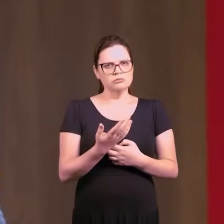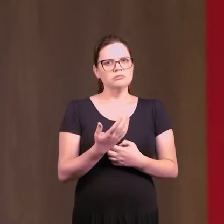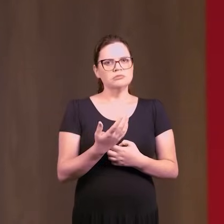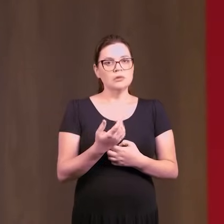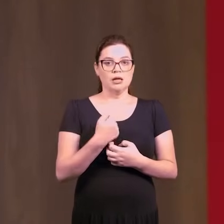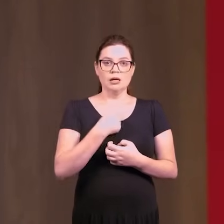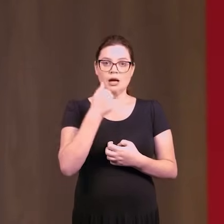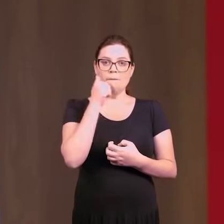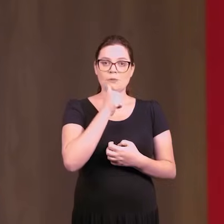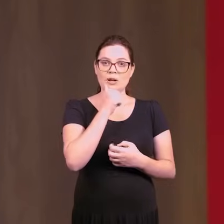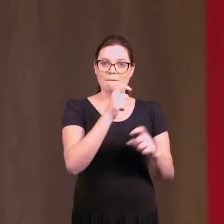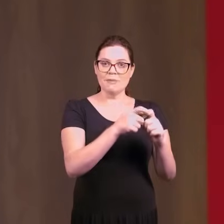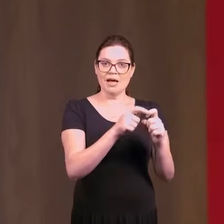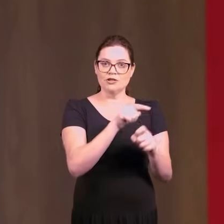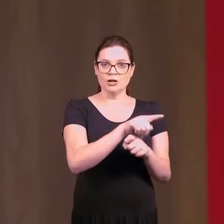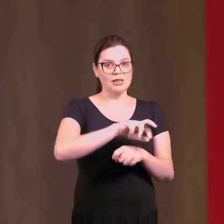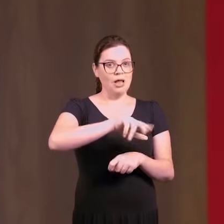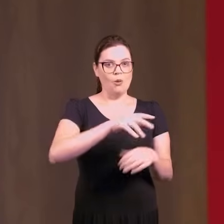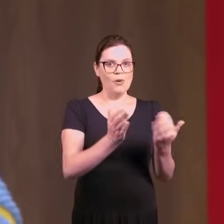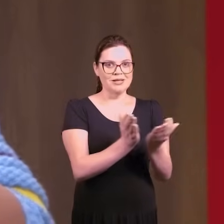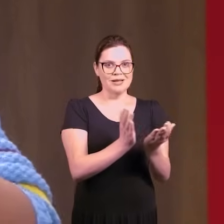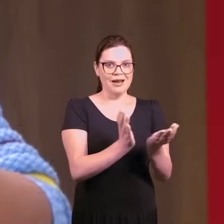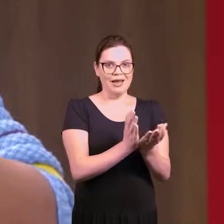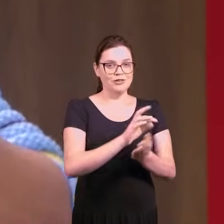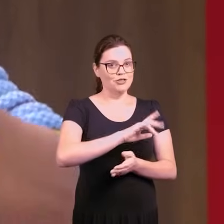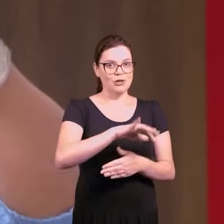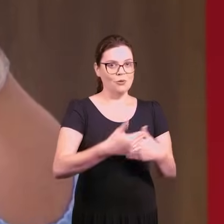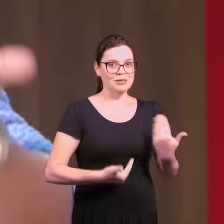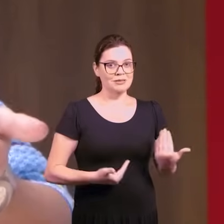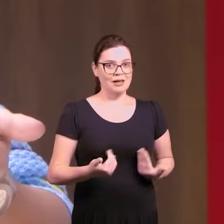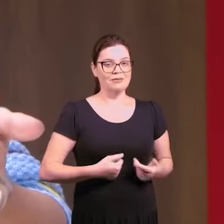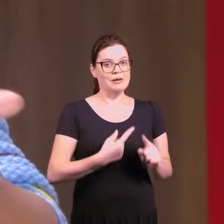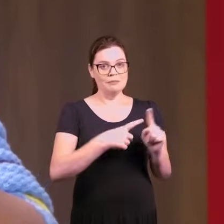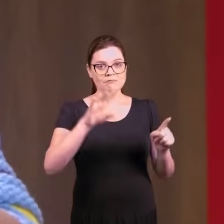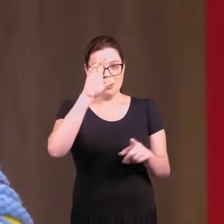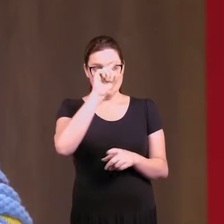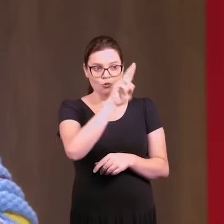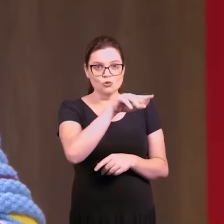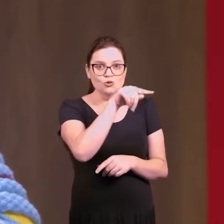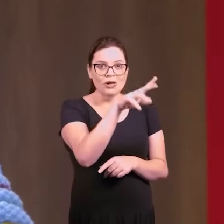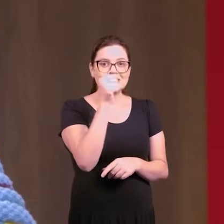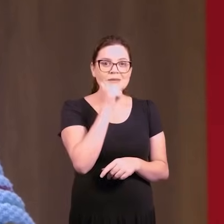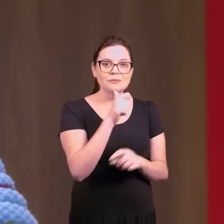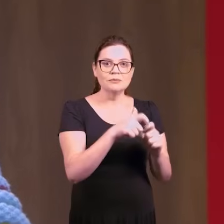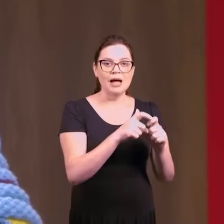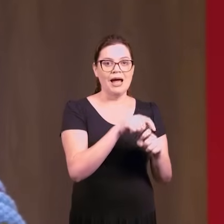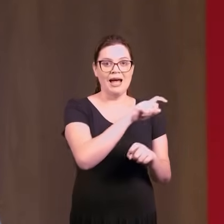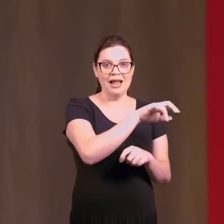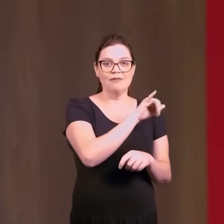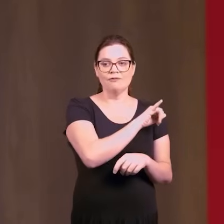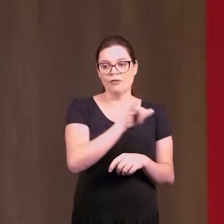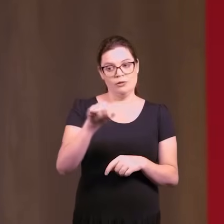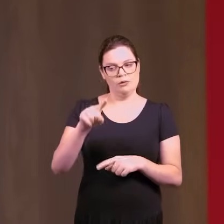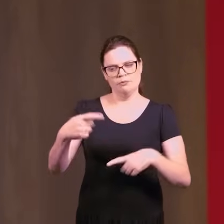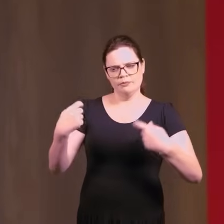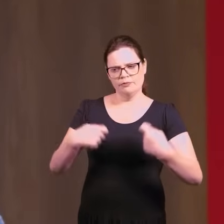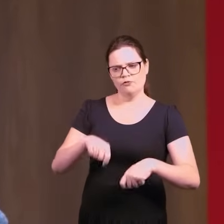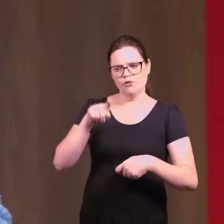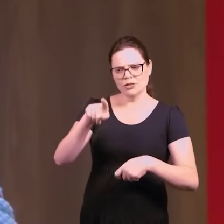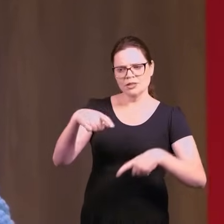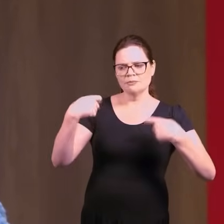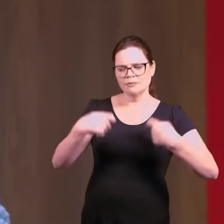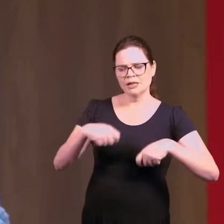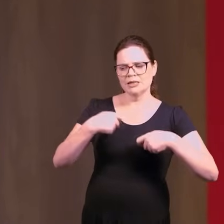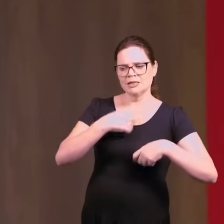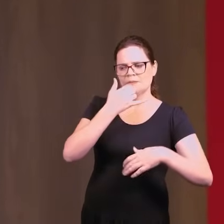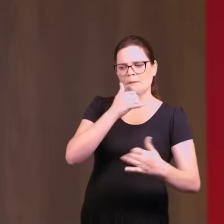e a terapeuta que não era serva, mas que Deus até usou para poder falar, olha, é importante perdoar, é importante